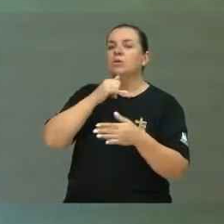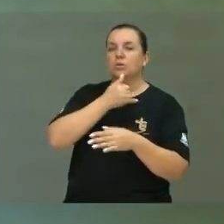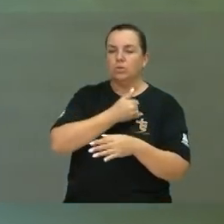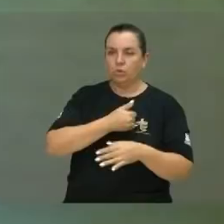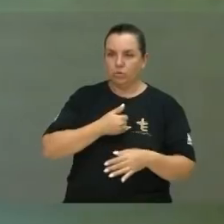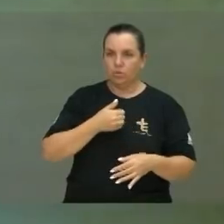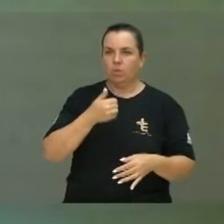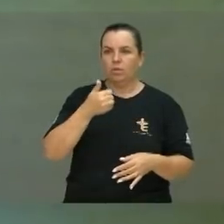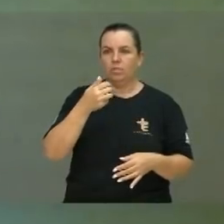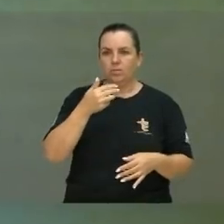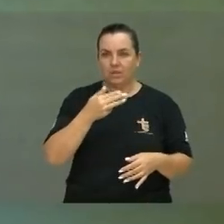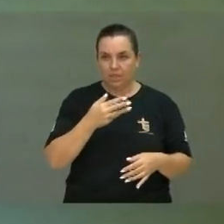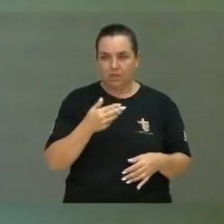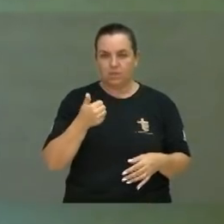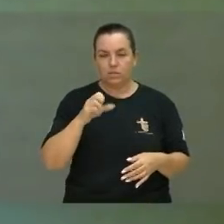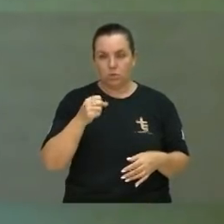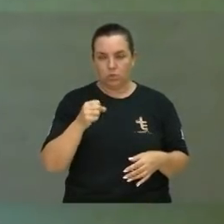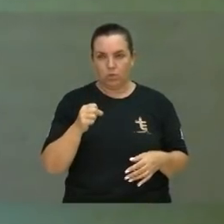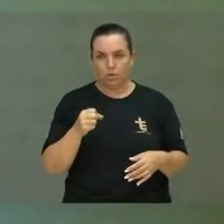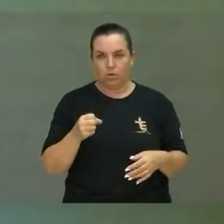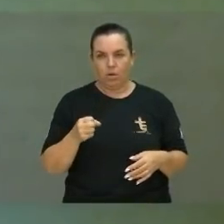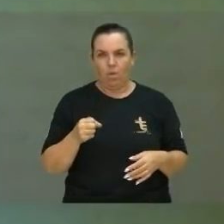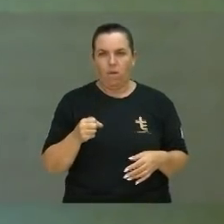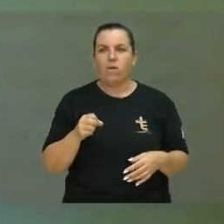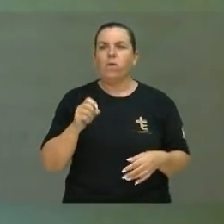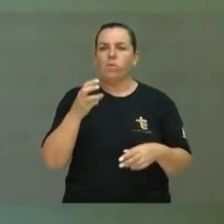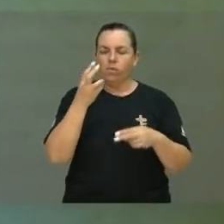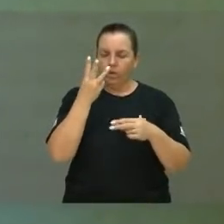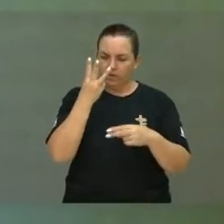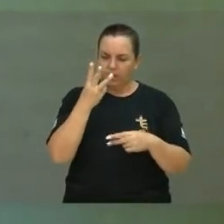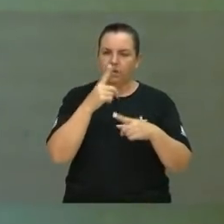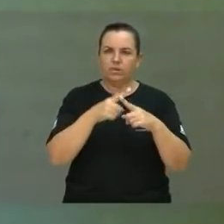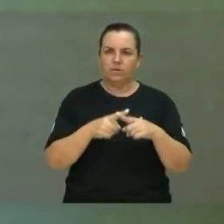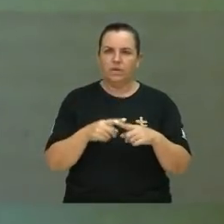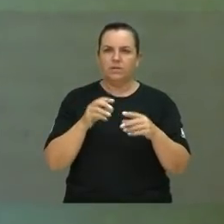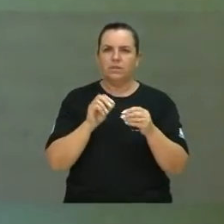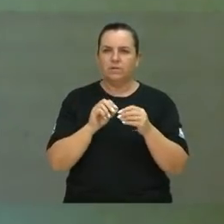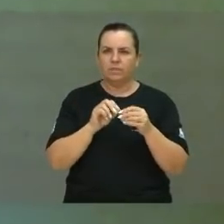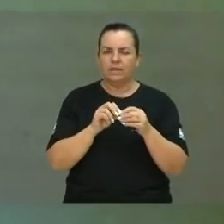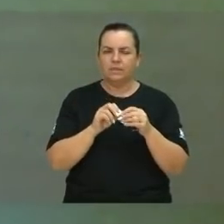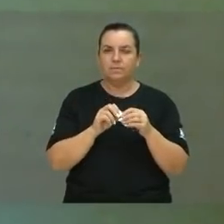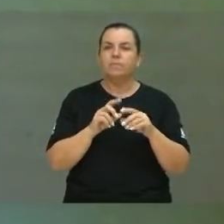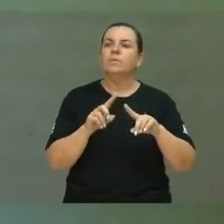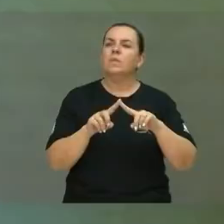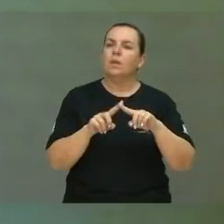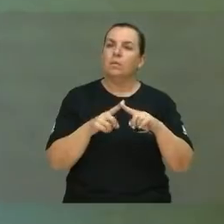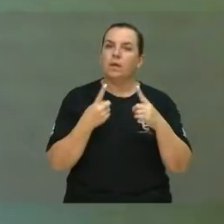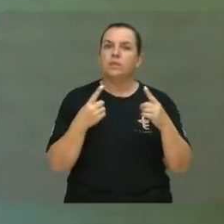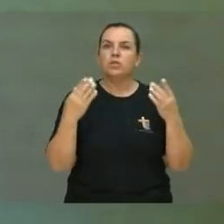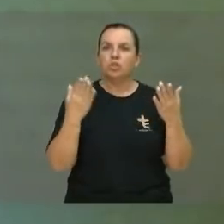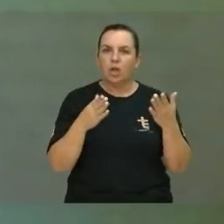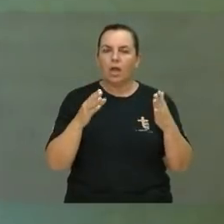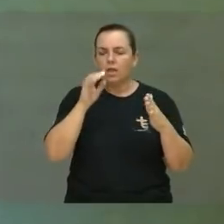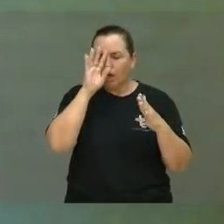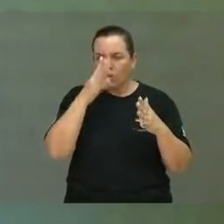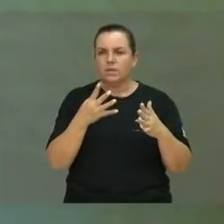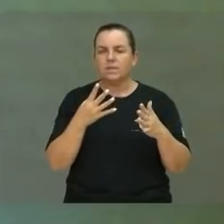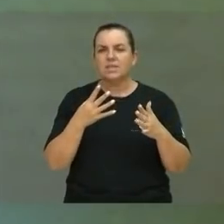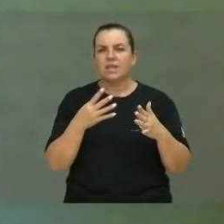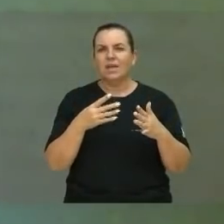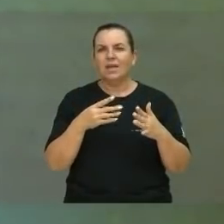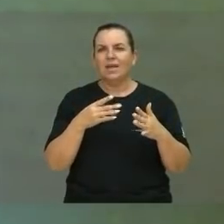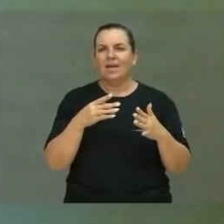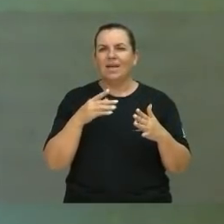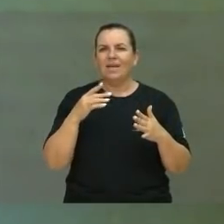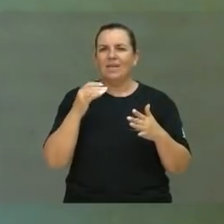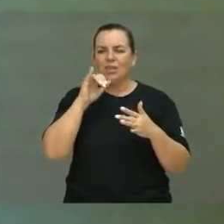três vezes se fala da traição e do evento da traição que estava para se desencadear mas